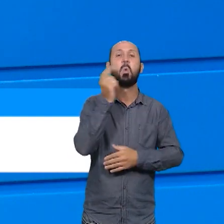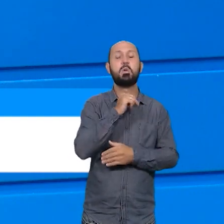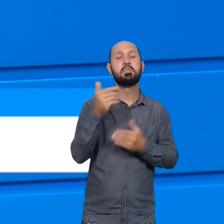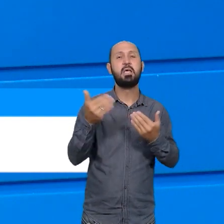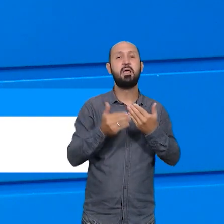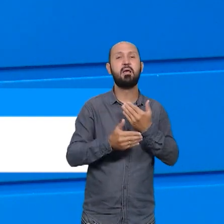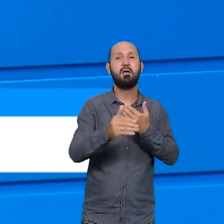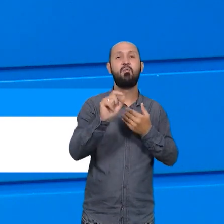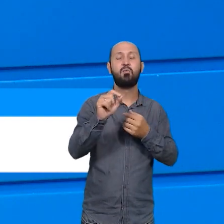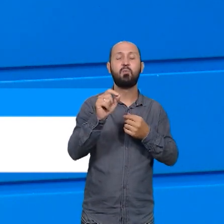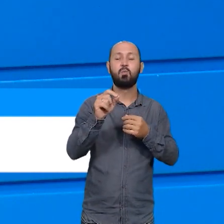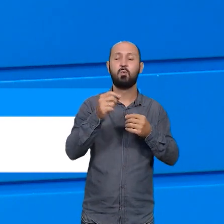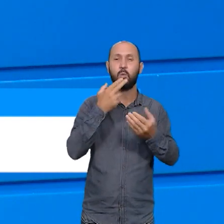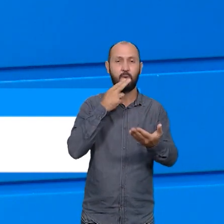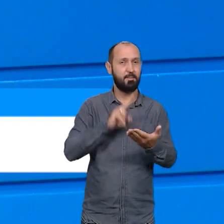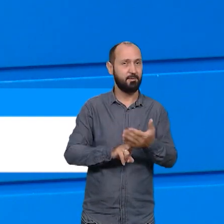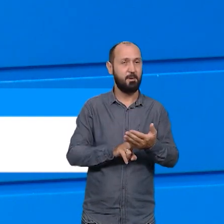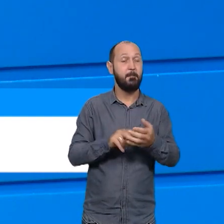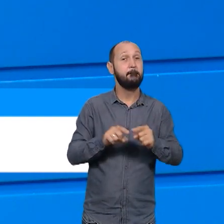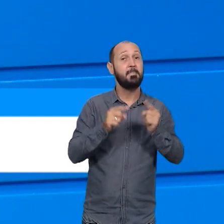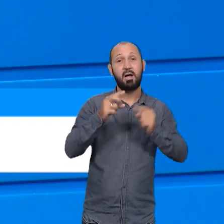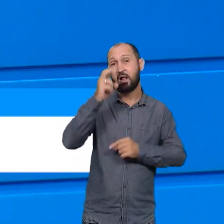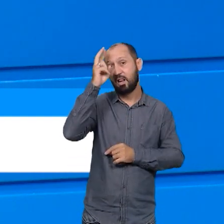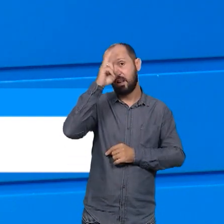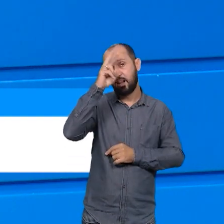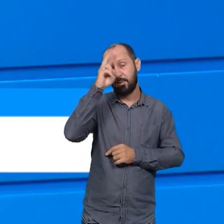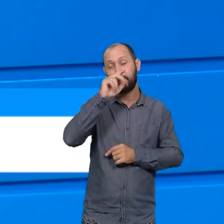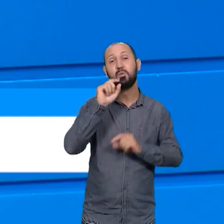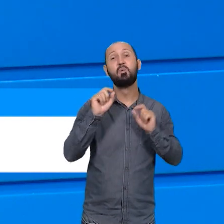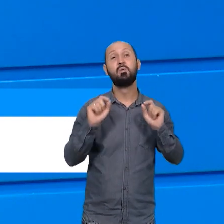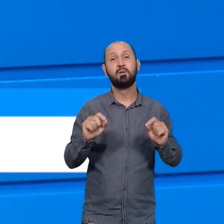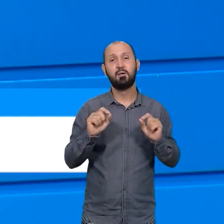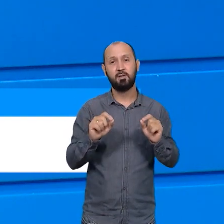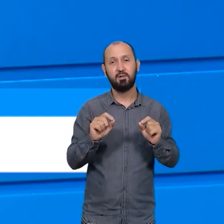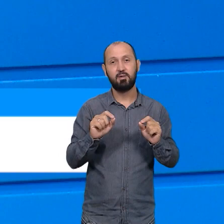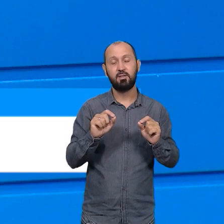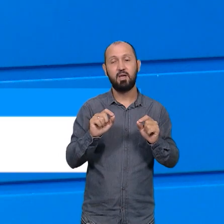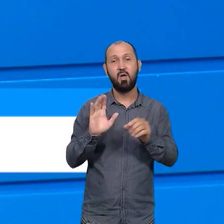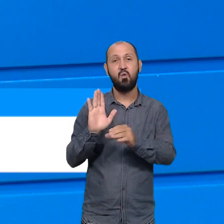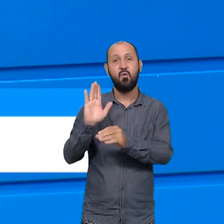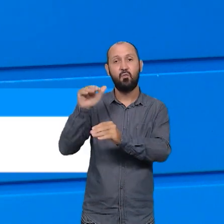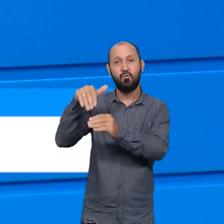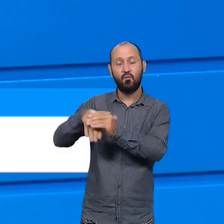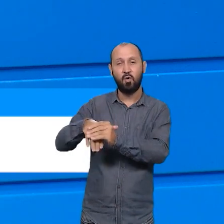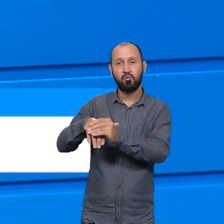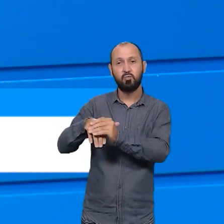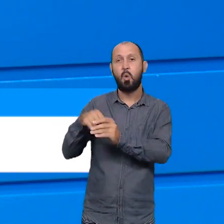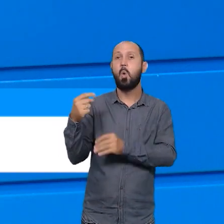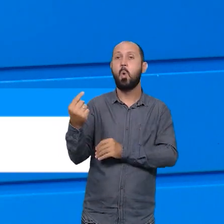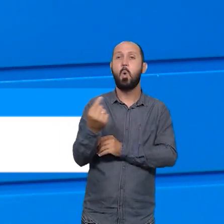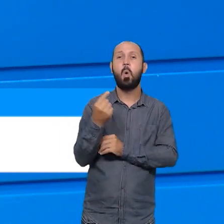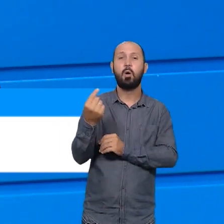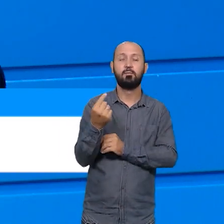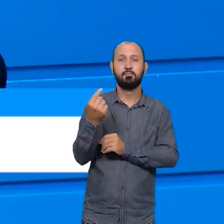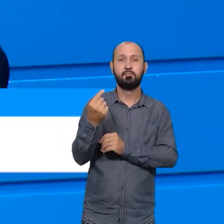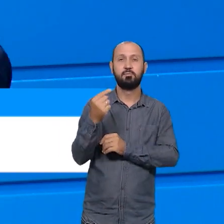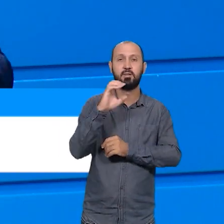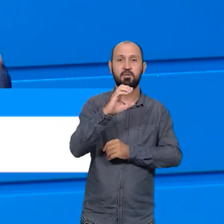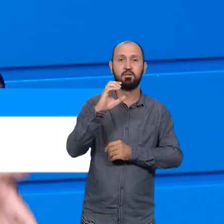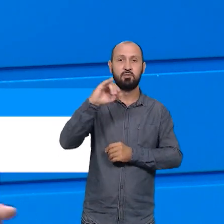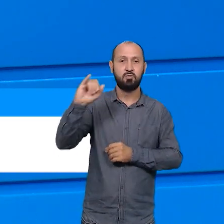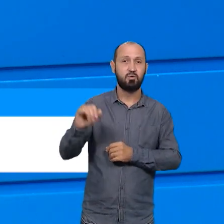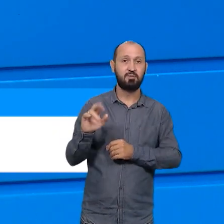que a gente possa sair daqui com um encaminhamento. Mas lembrando, então, portanto, que o voto unânime